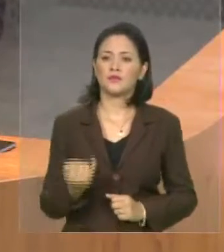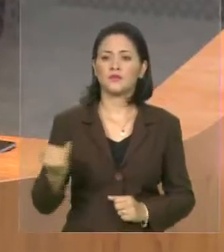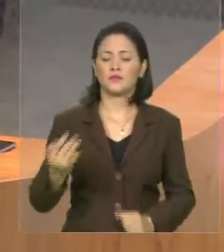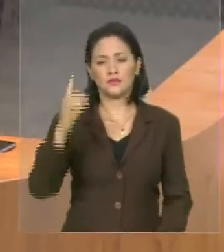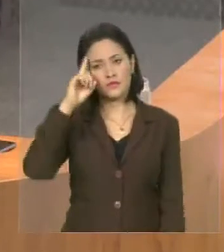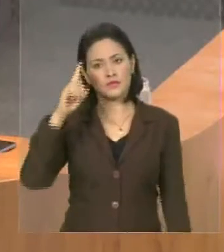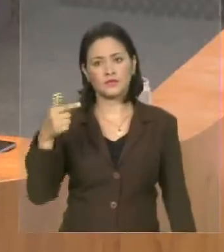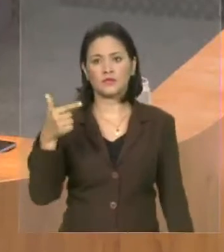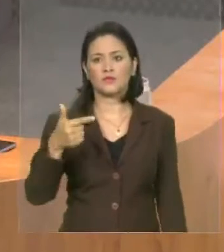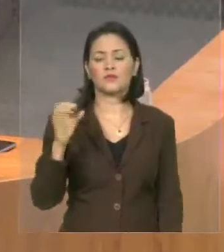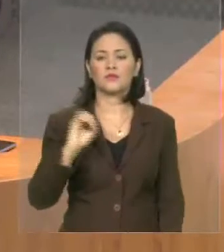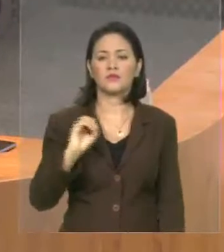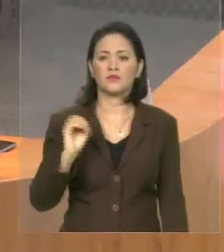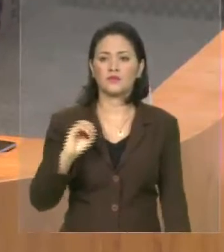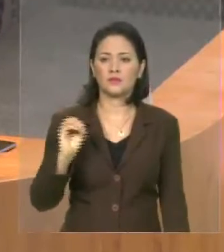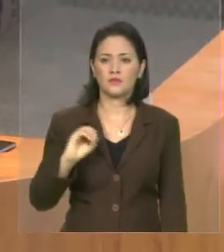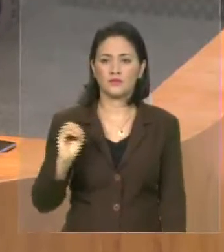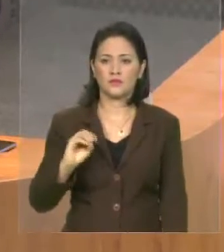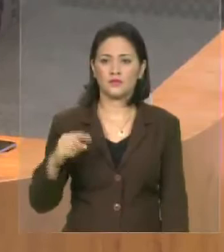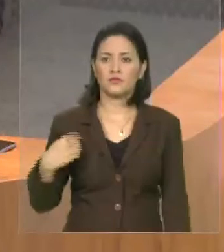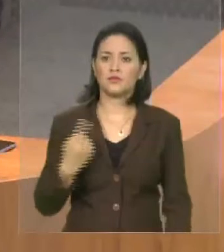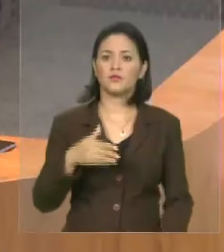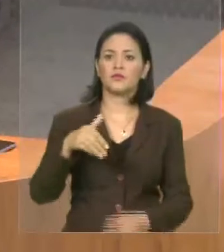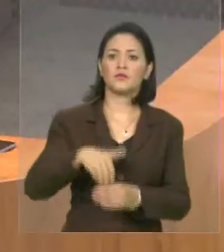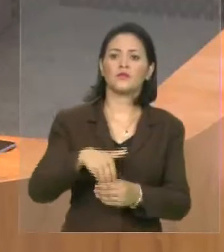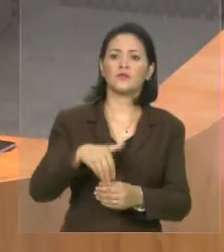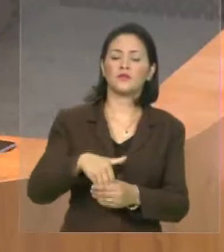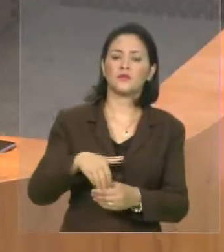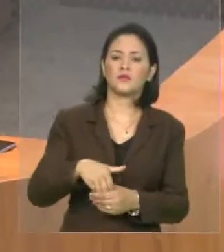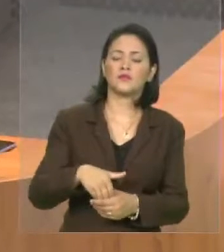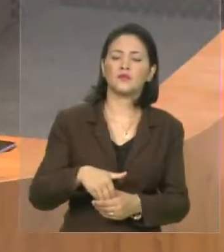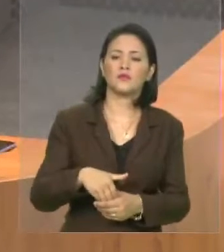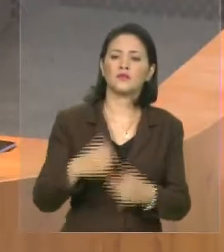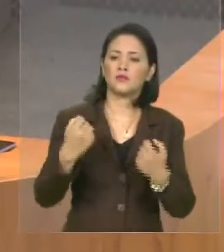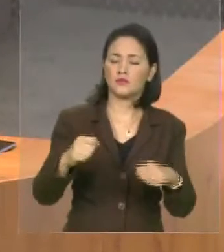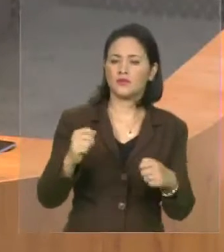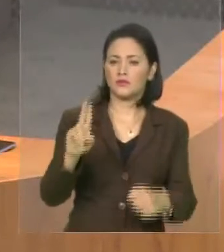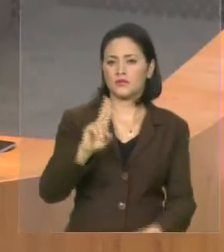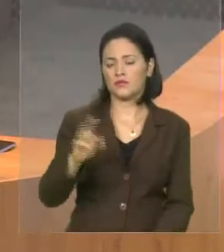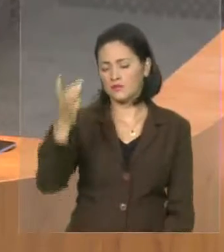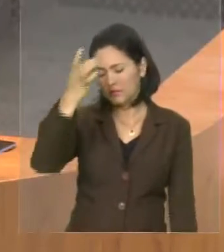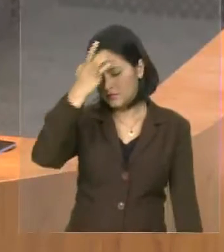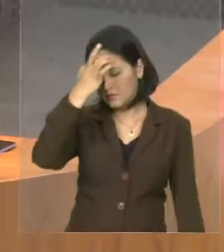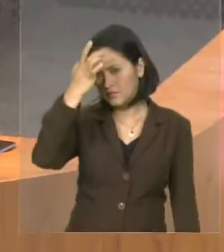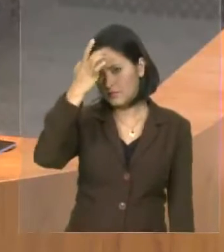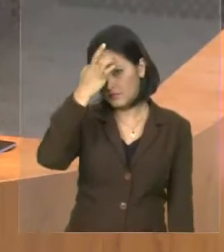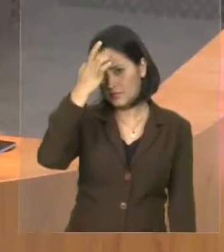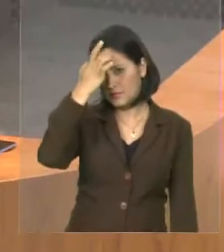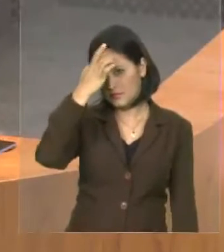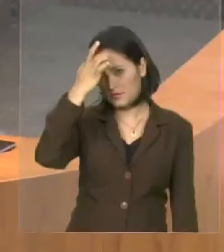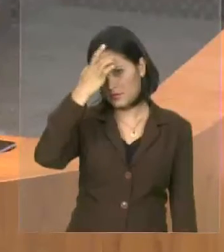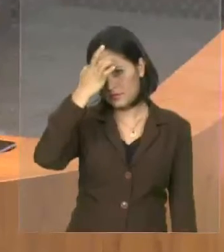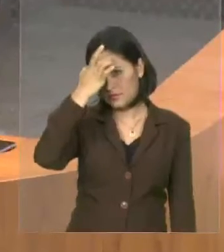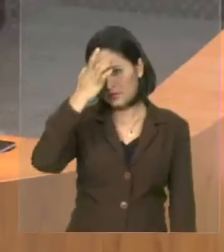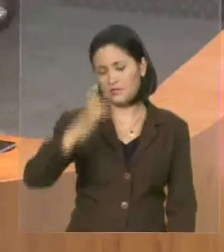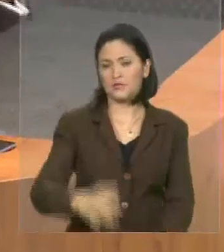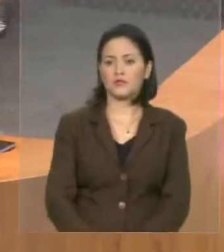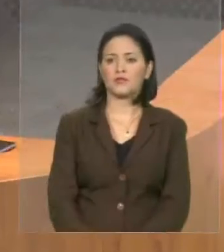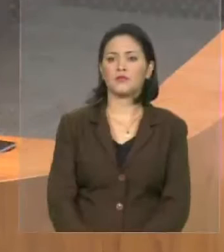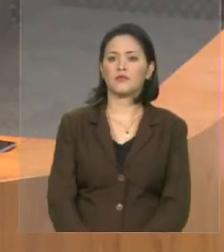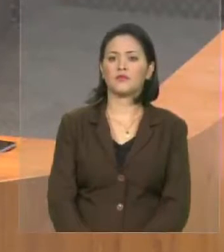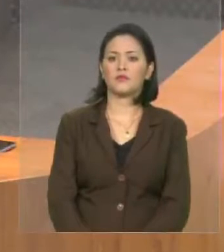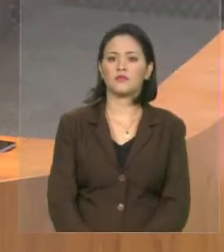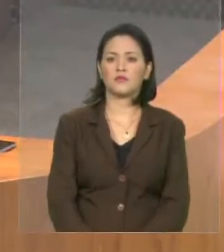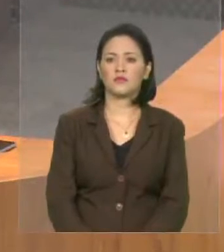2 de outubro nós votemos com a nossa consciência. Nós não deixemos que os leões